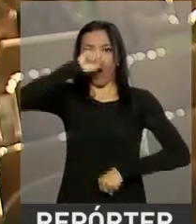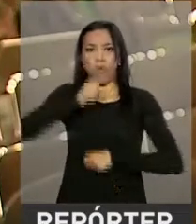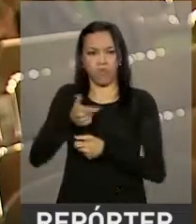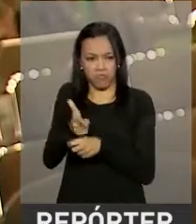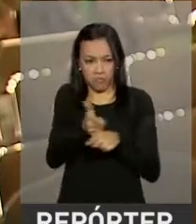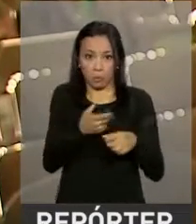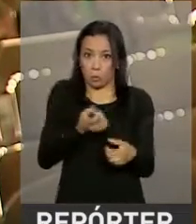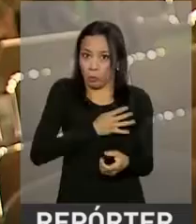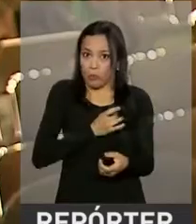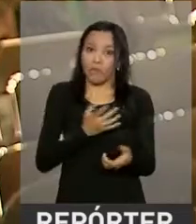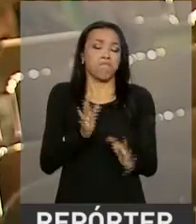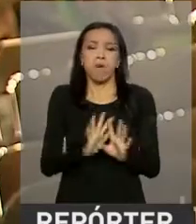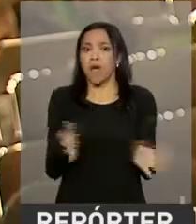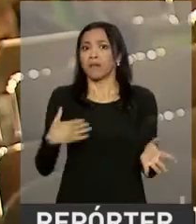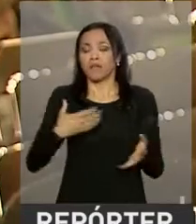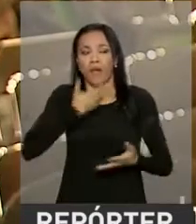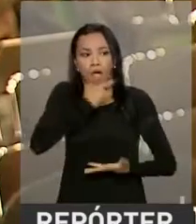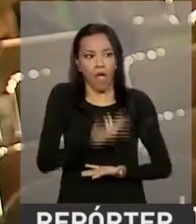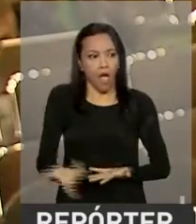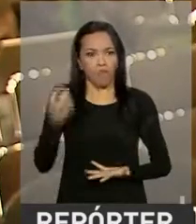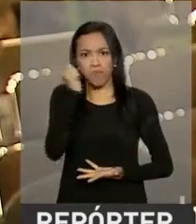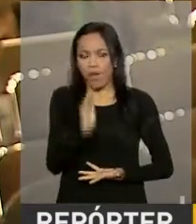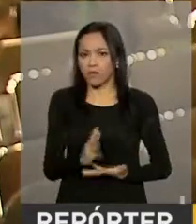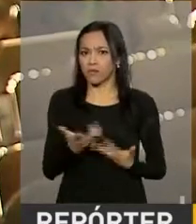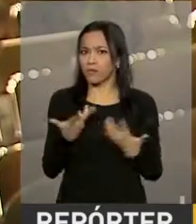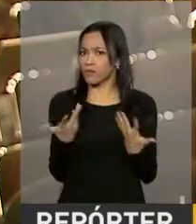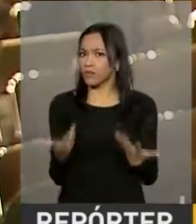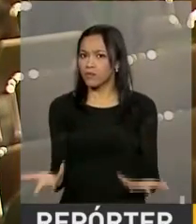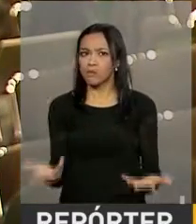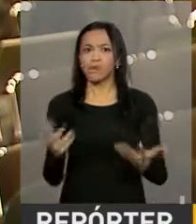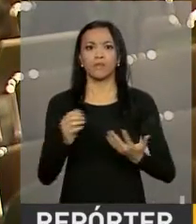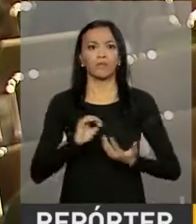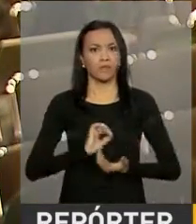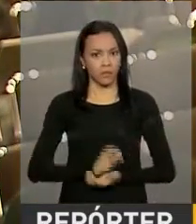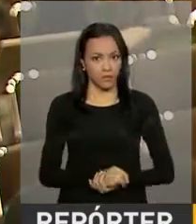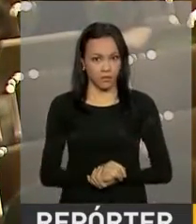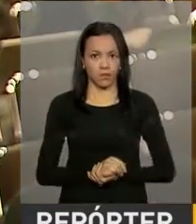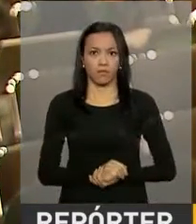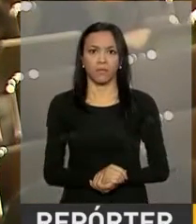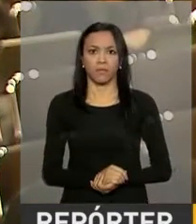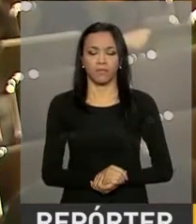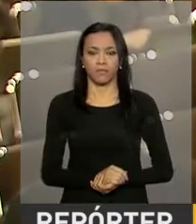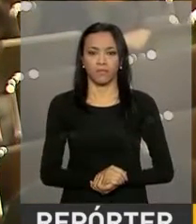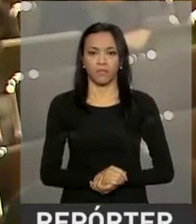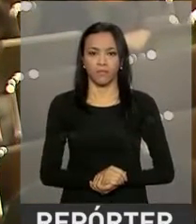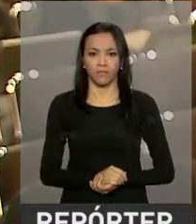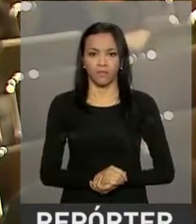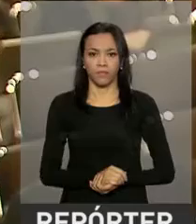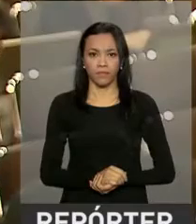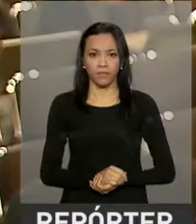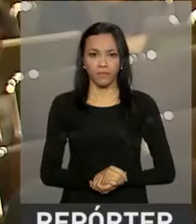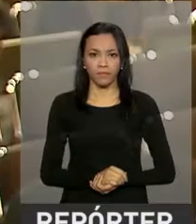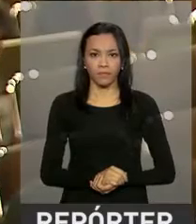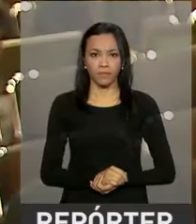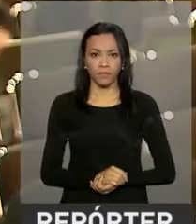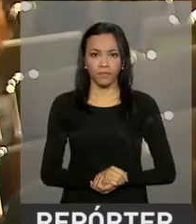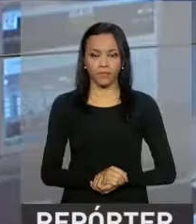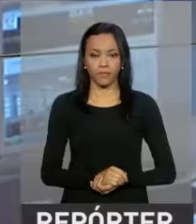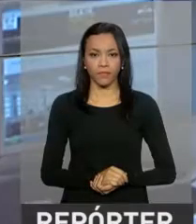o Brasil e o povo brasileiro. There's no terrorist problem and there's no nobody speaks about